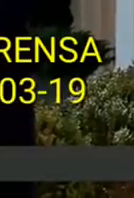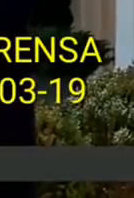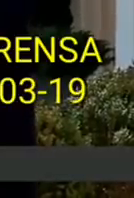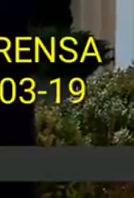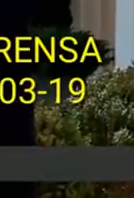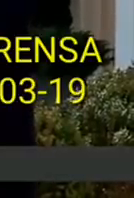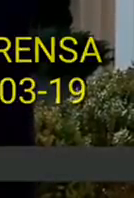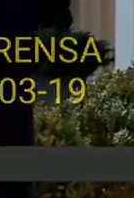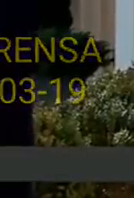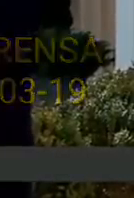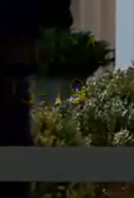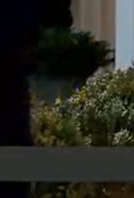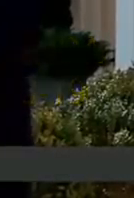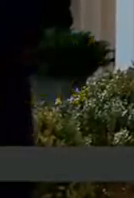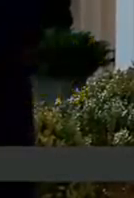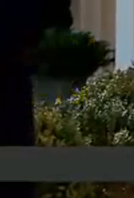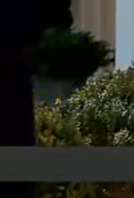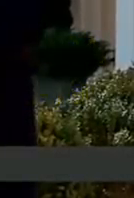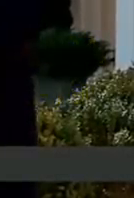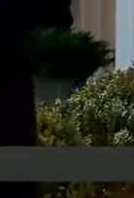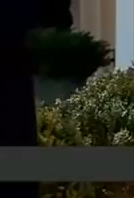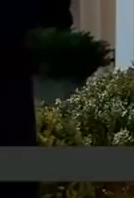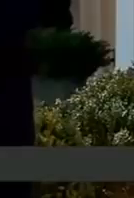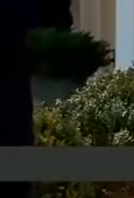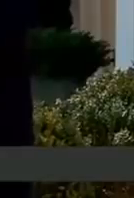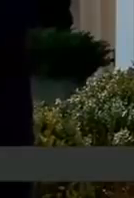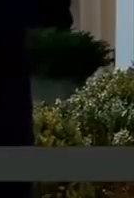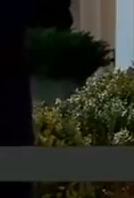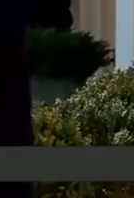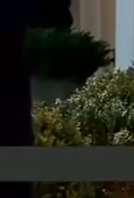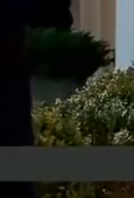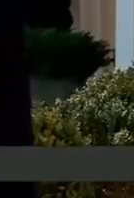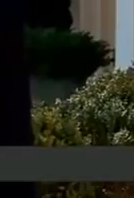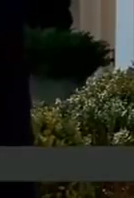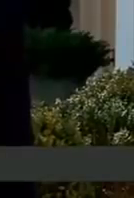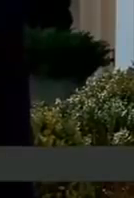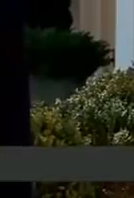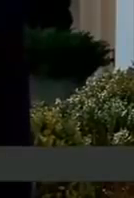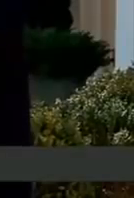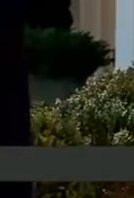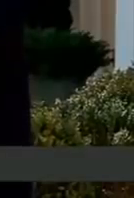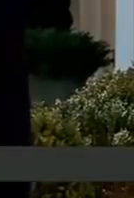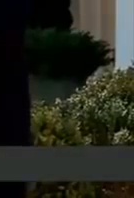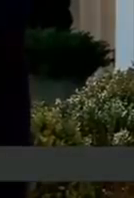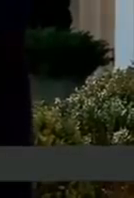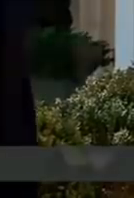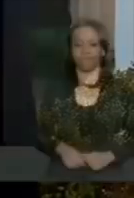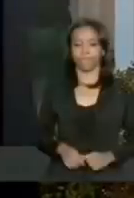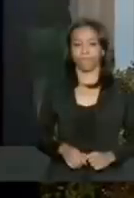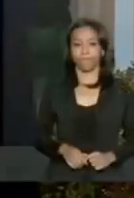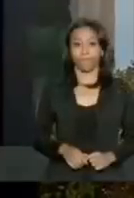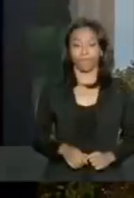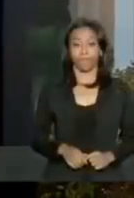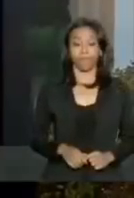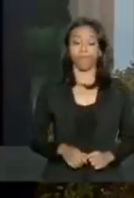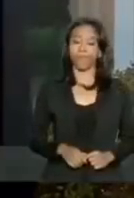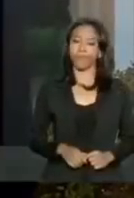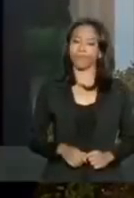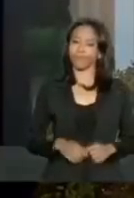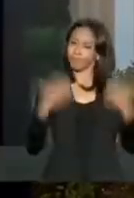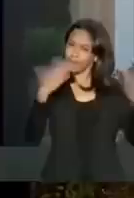à Casa Branca. O presidente Bolsonaro, quero lhe parabenizar, presidente, pela